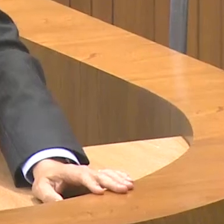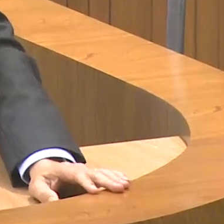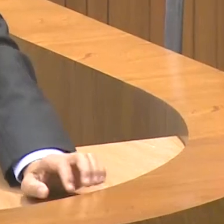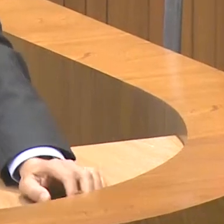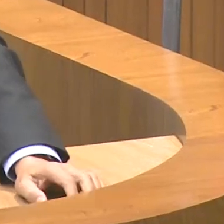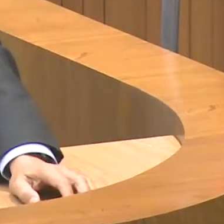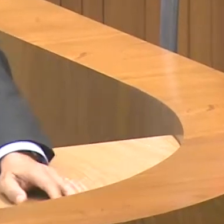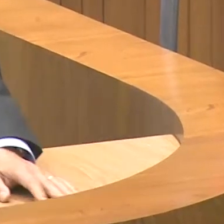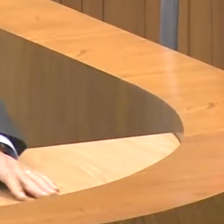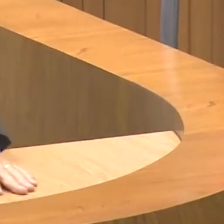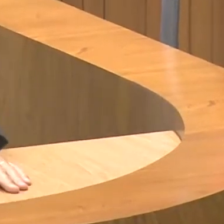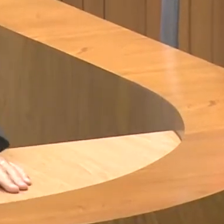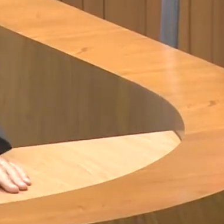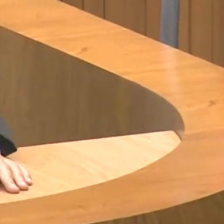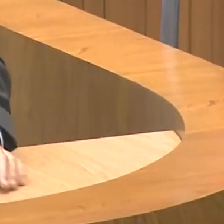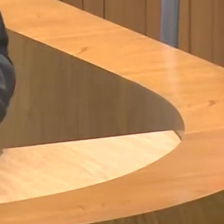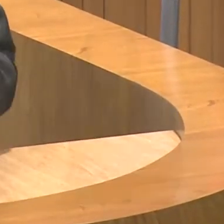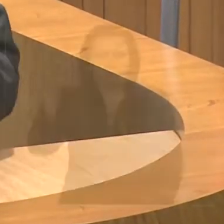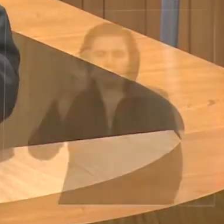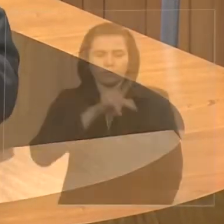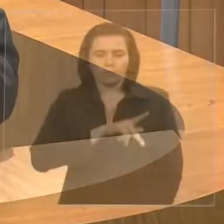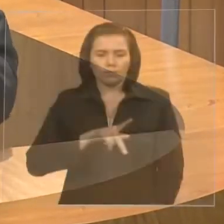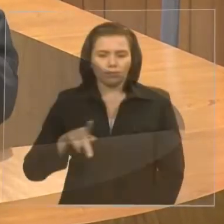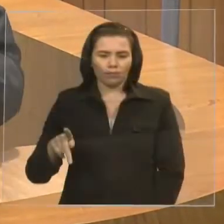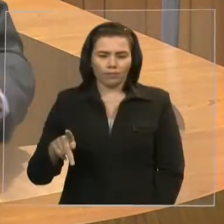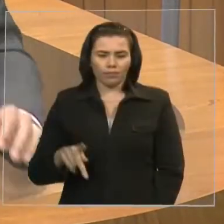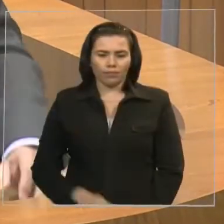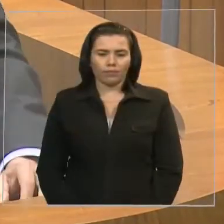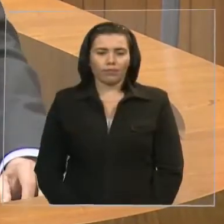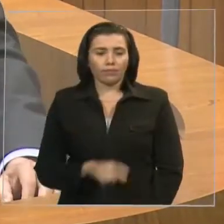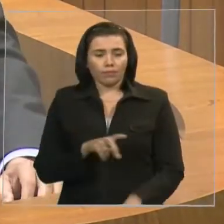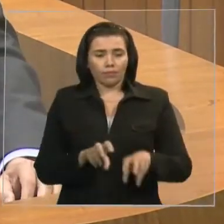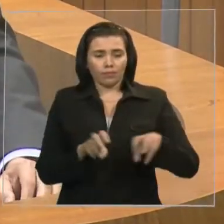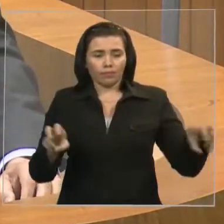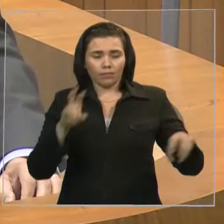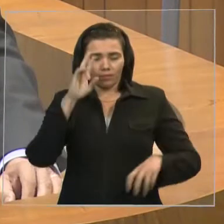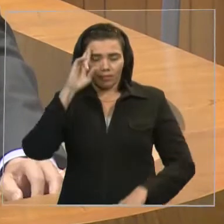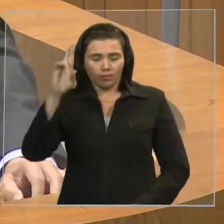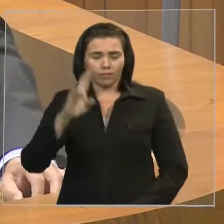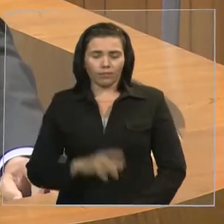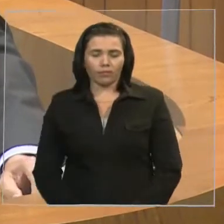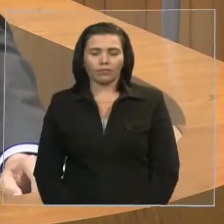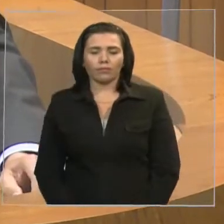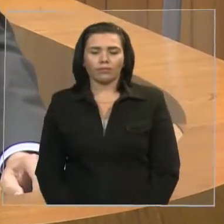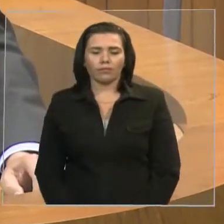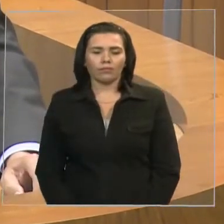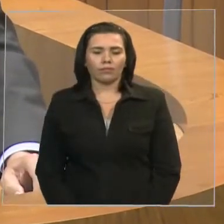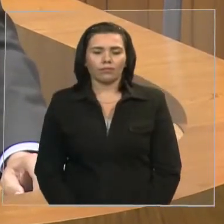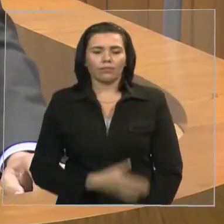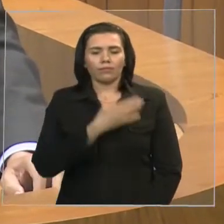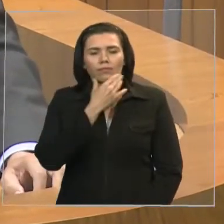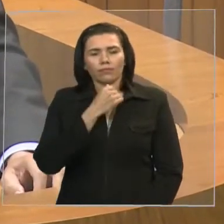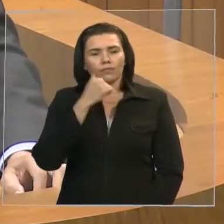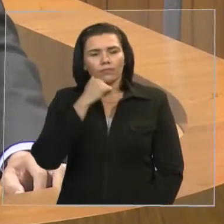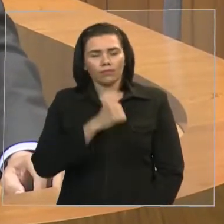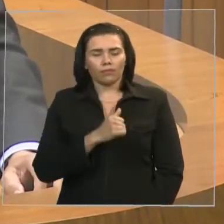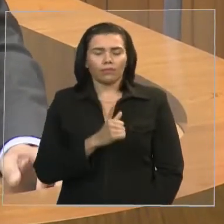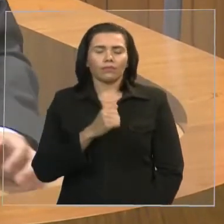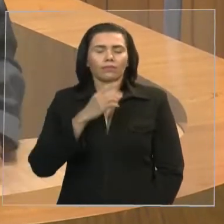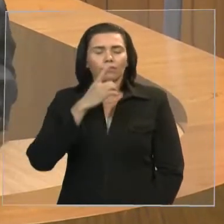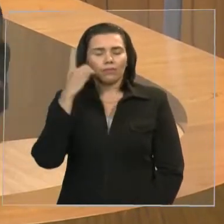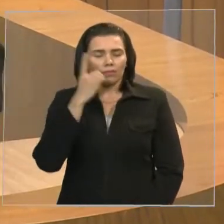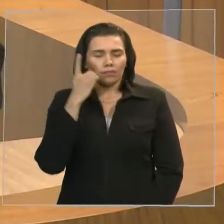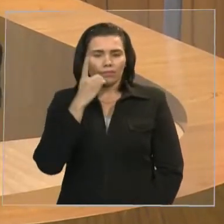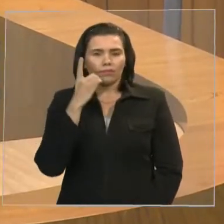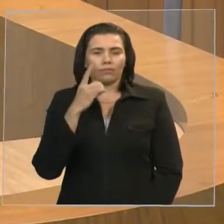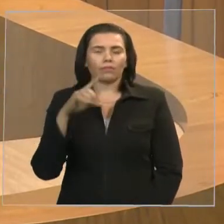Senhor presidente, senhores membros da mesa, senhoras, senhores deputados, imprensa,